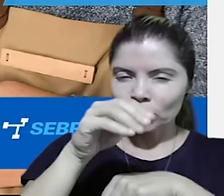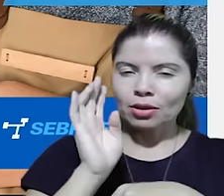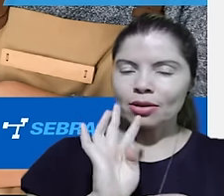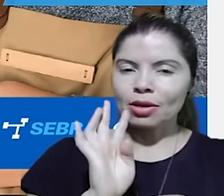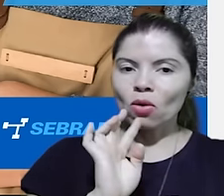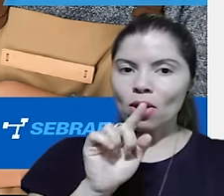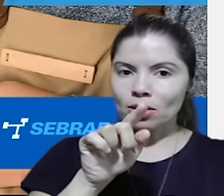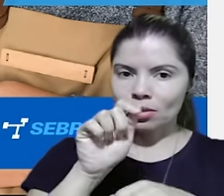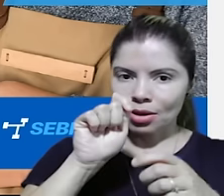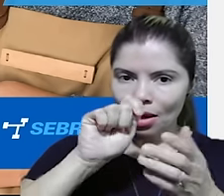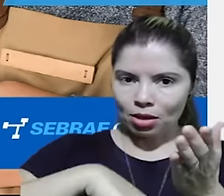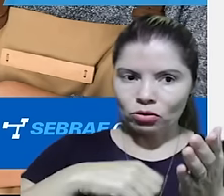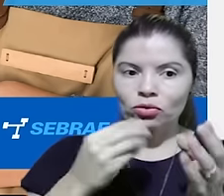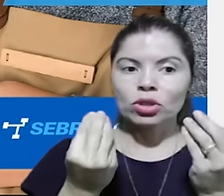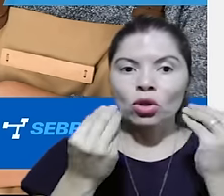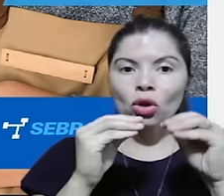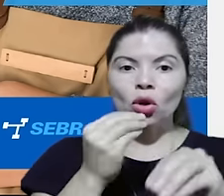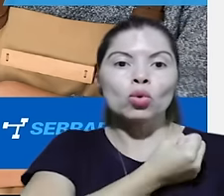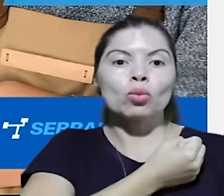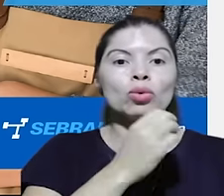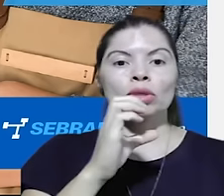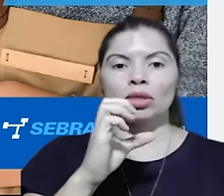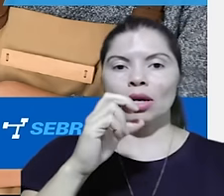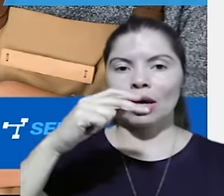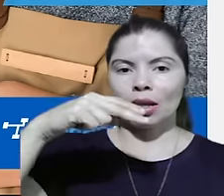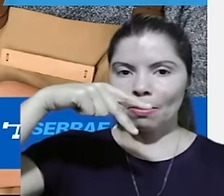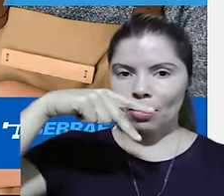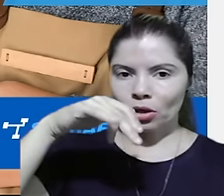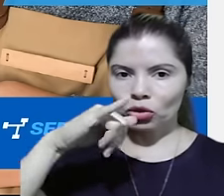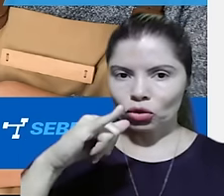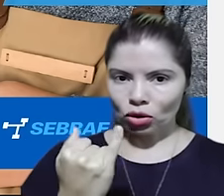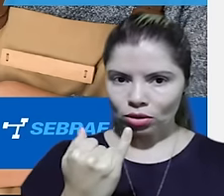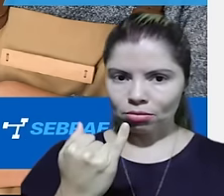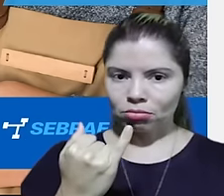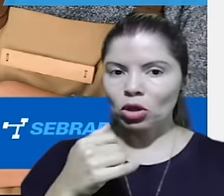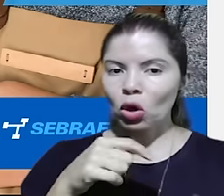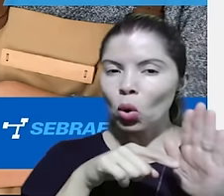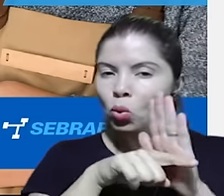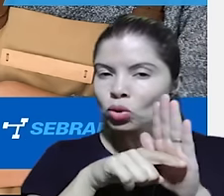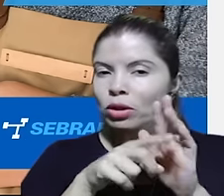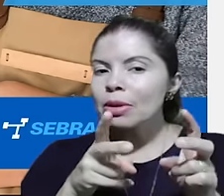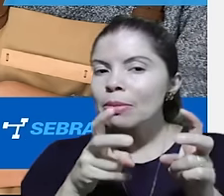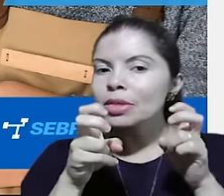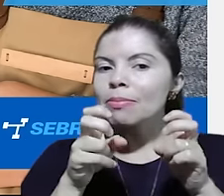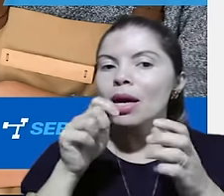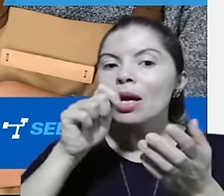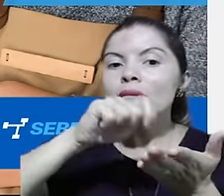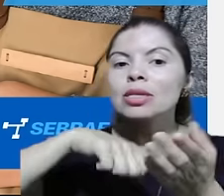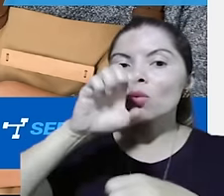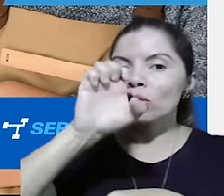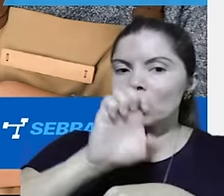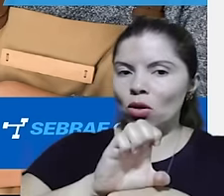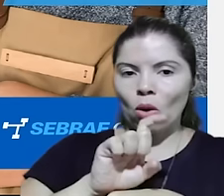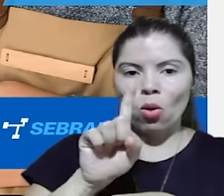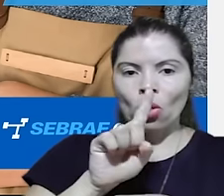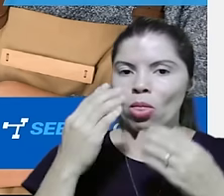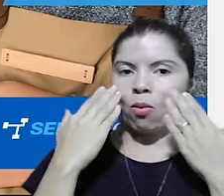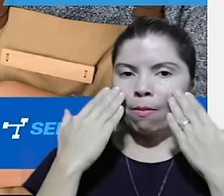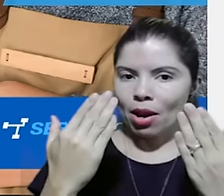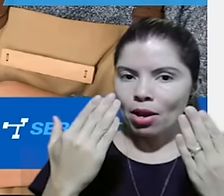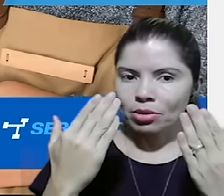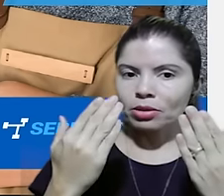jurídica você insere o número do CNPJ da empresa e consulta vocês vão perceber que a inscrição estadual não vai aparecer você